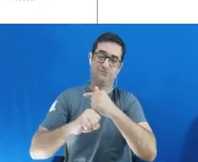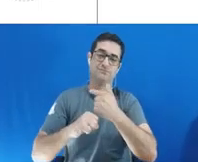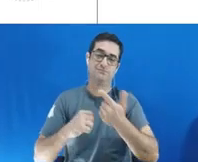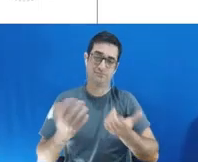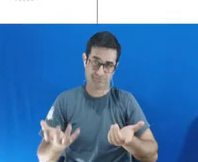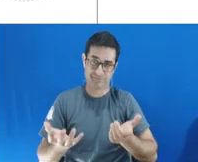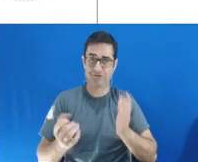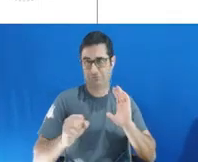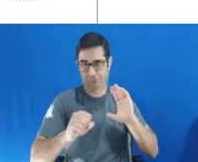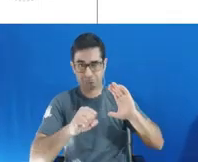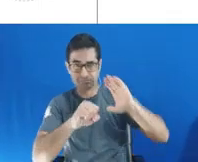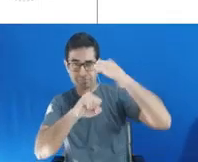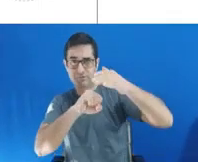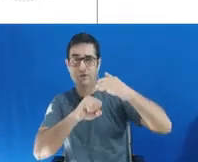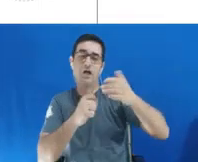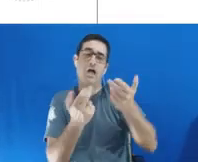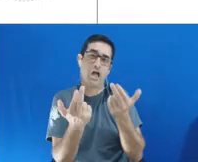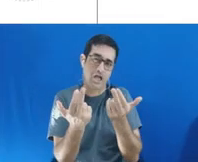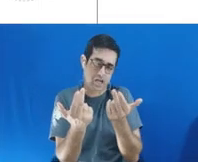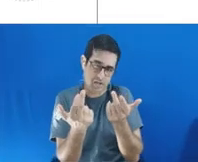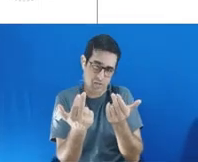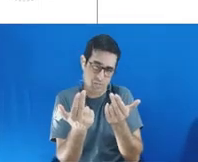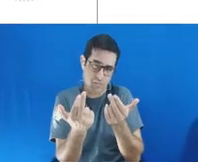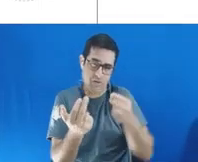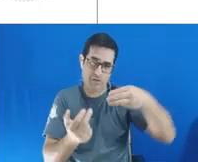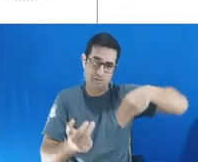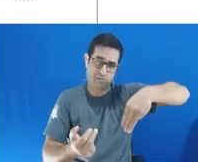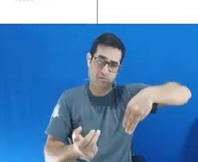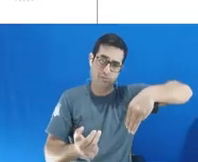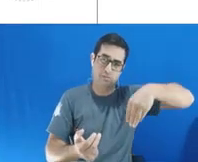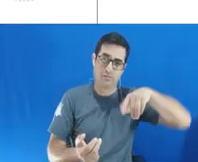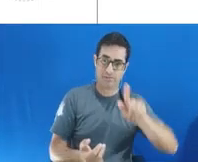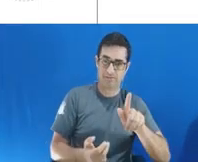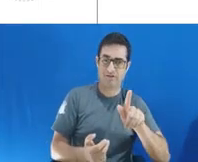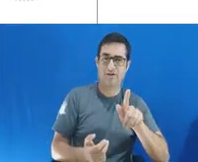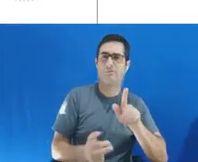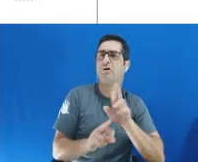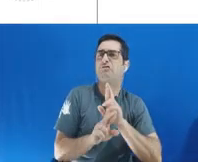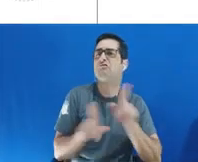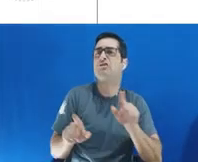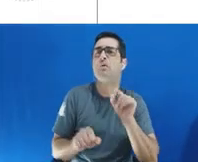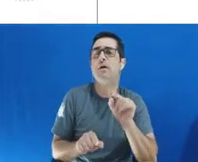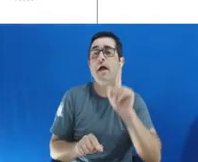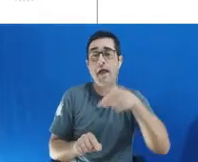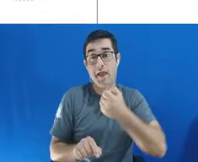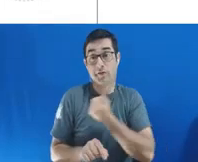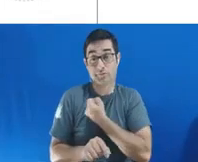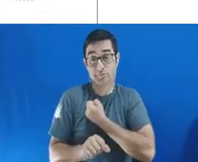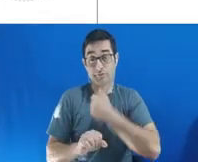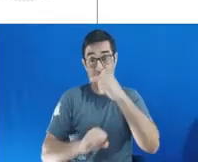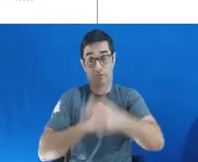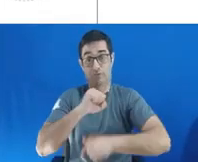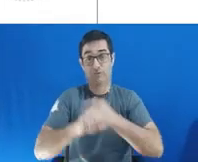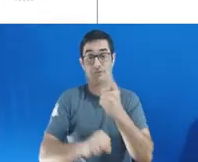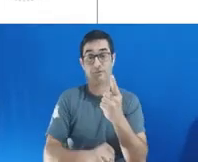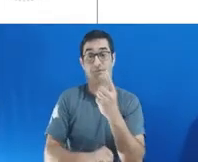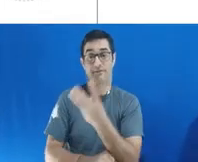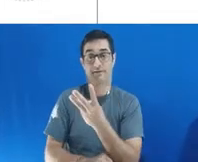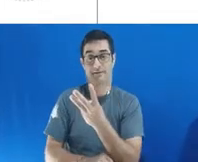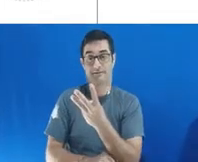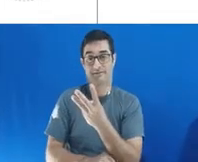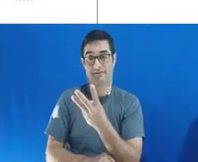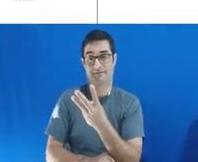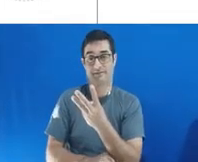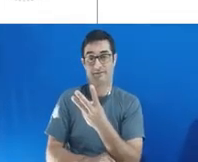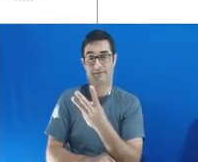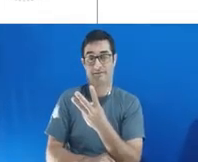blindagem, né, que é igual a do magnésio. Só que o que no magnésio está mudando? O número atômico, que é 13.